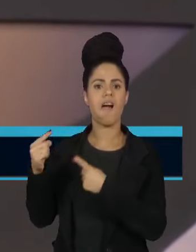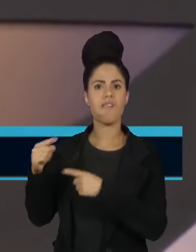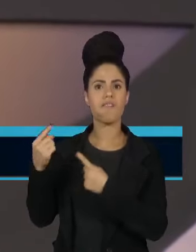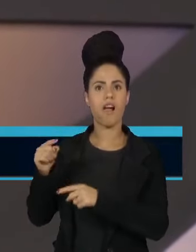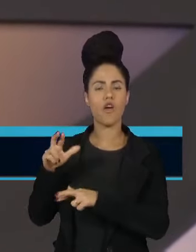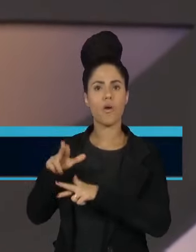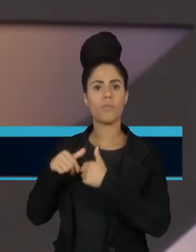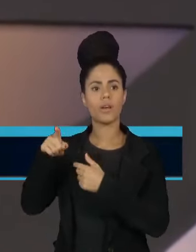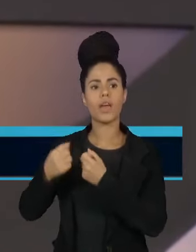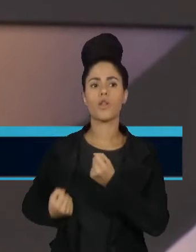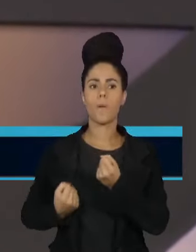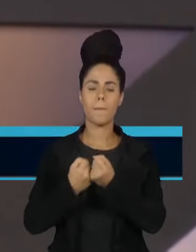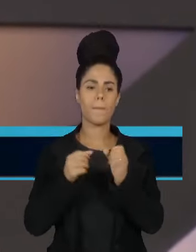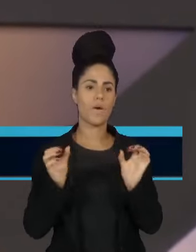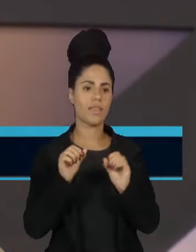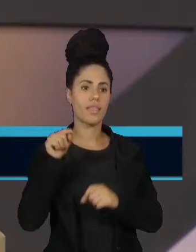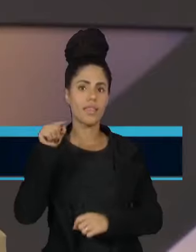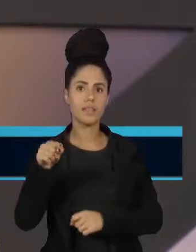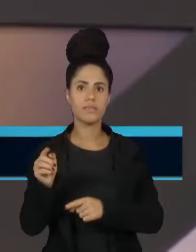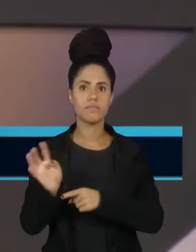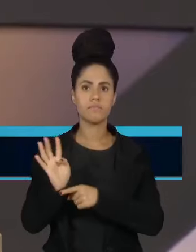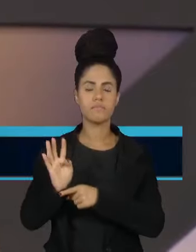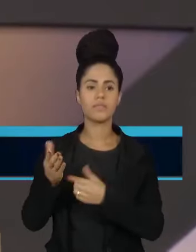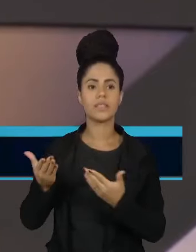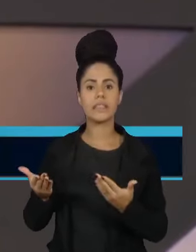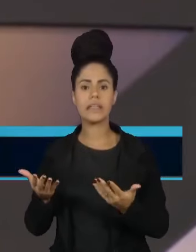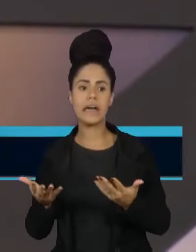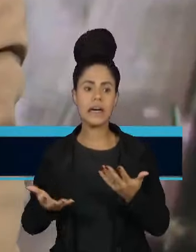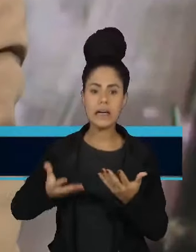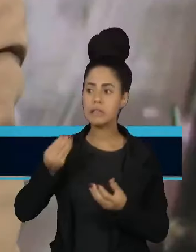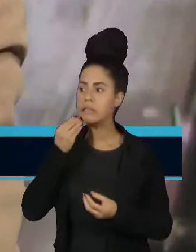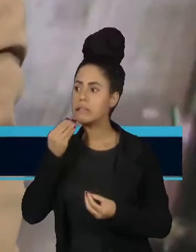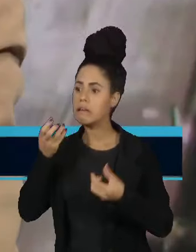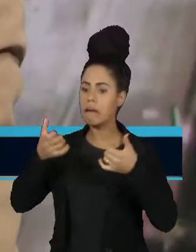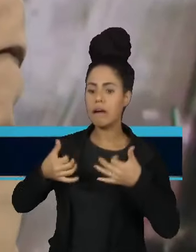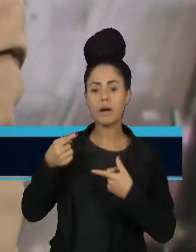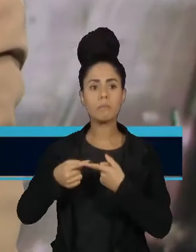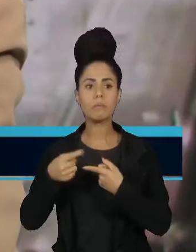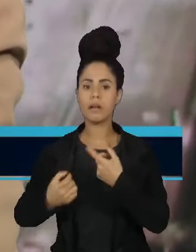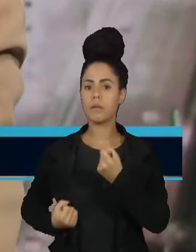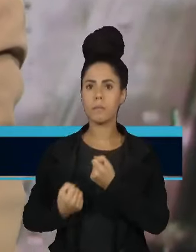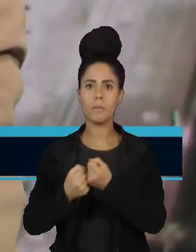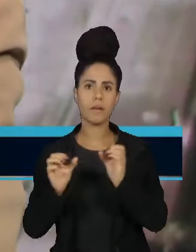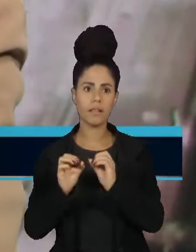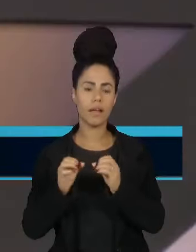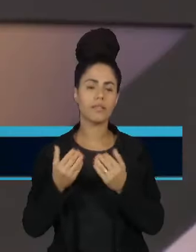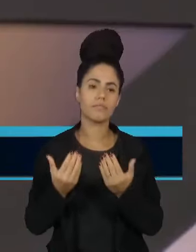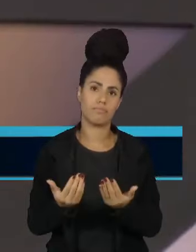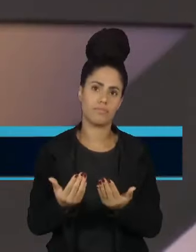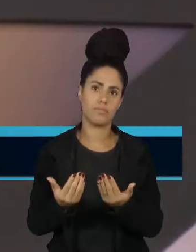de que não apoiou a matéria e estava lá em maus lençóis tentando explicar por que não apoiou.